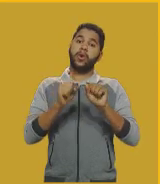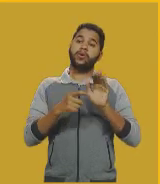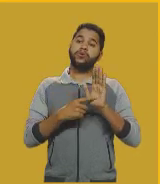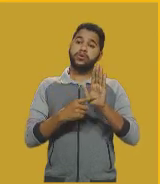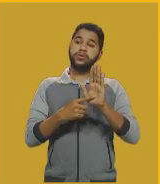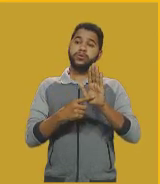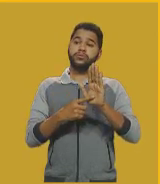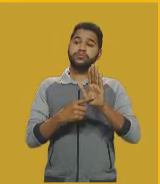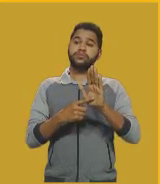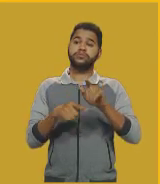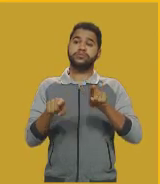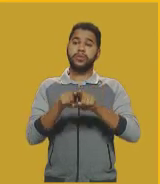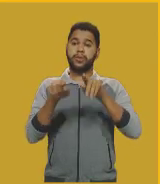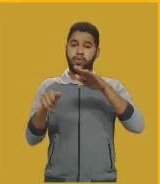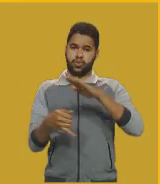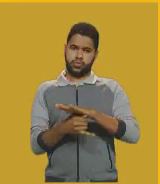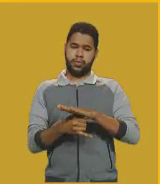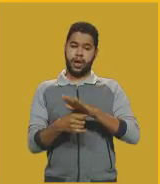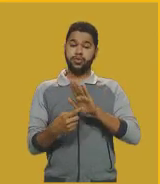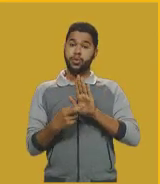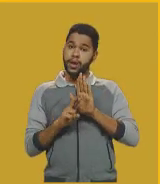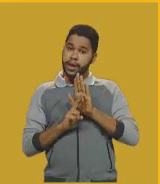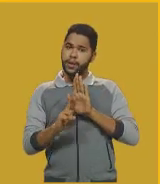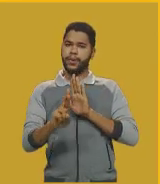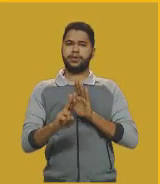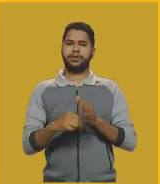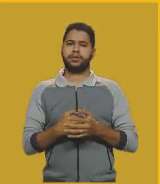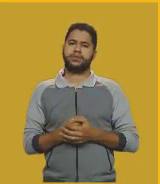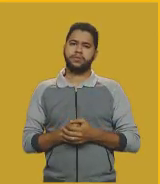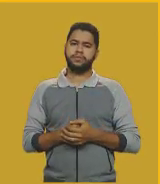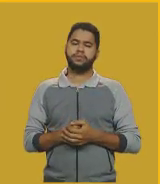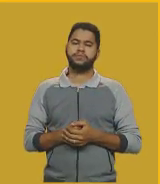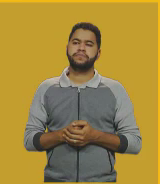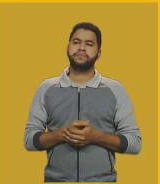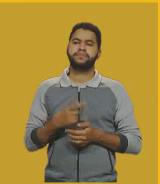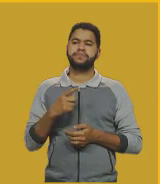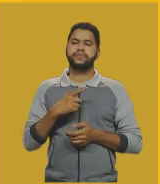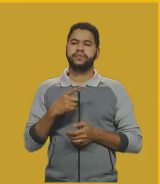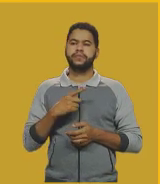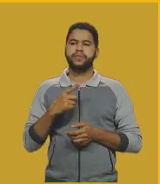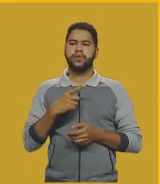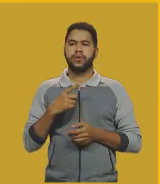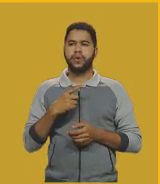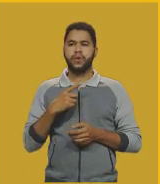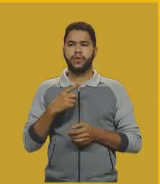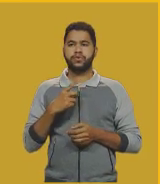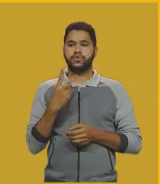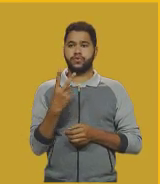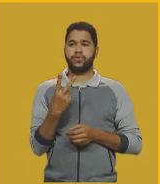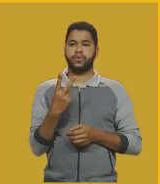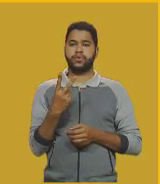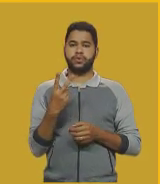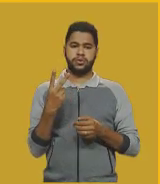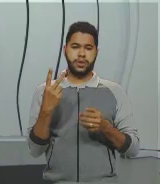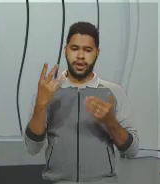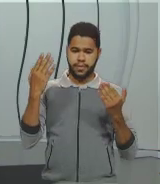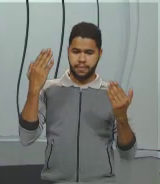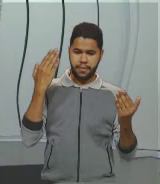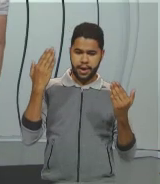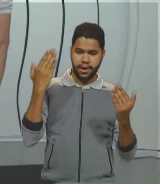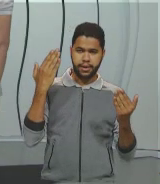representado pelo diagrama de baixo. E aí, eu tenho aqui, então, dois trechos em paralelos,